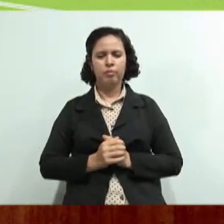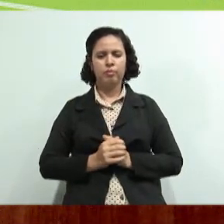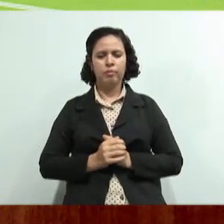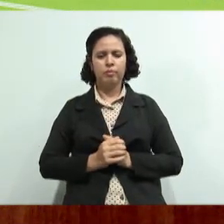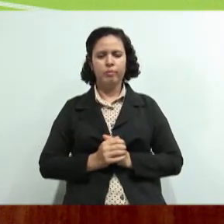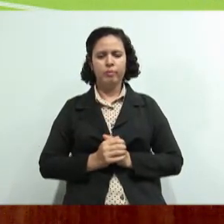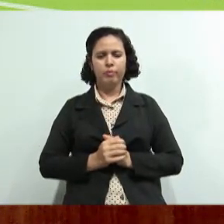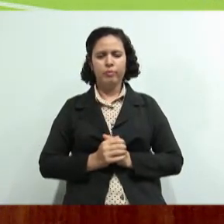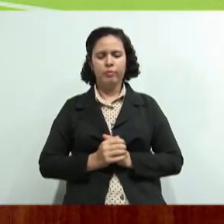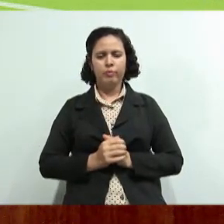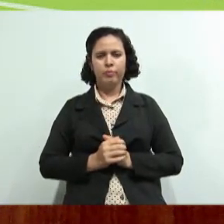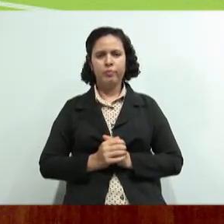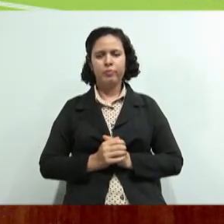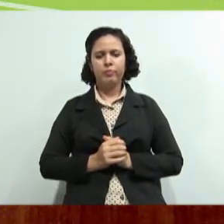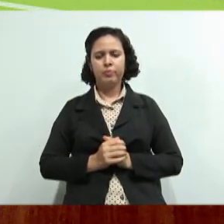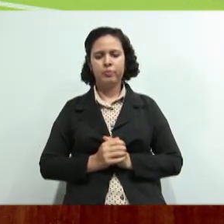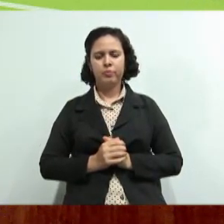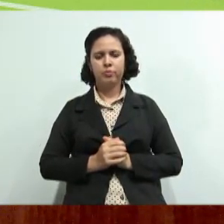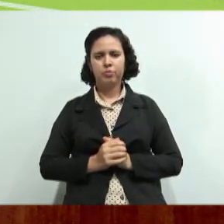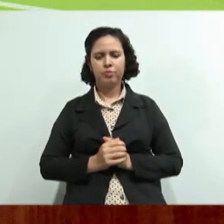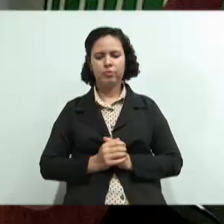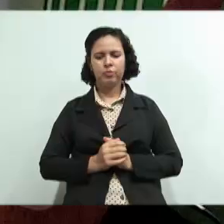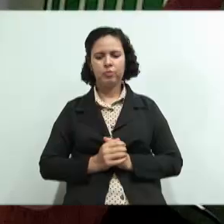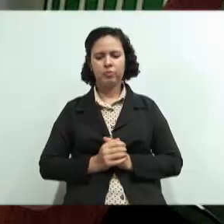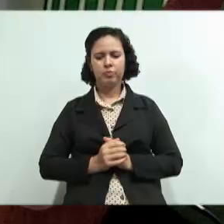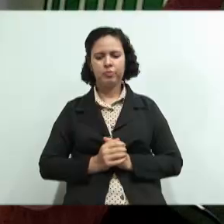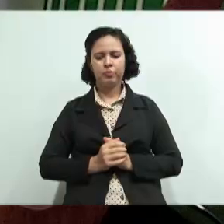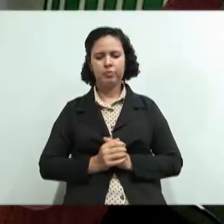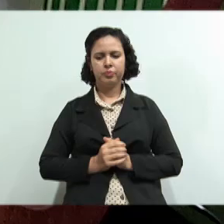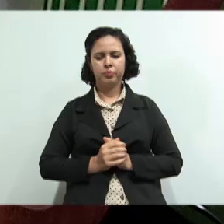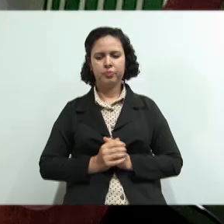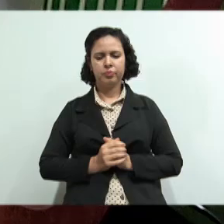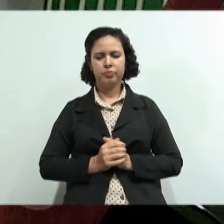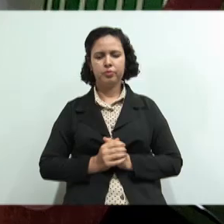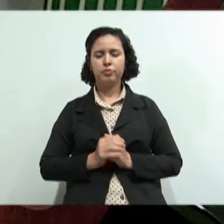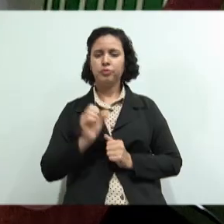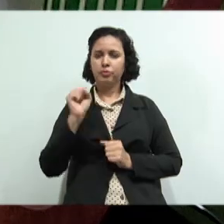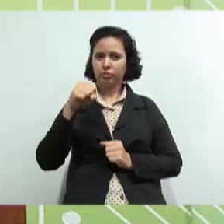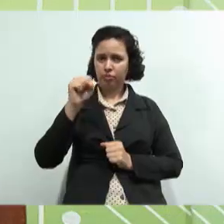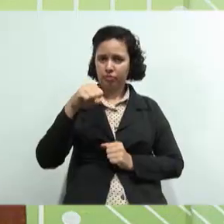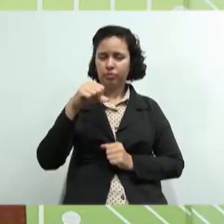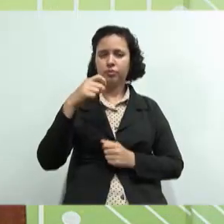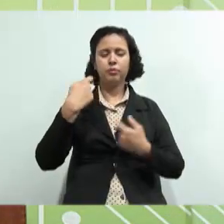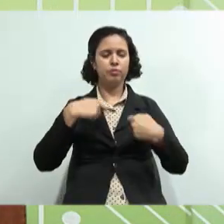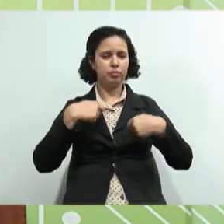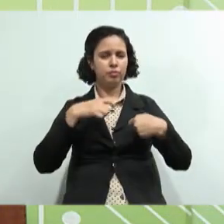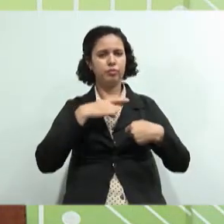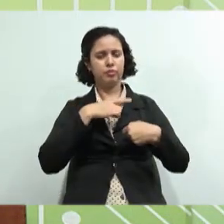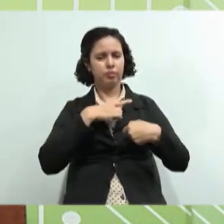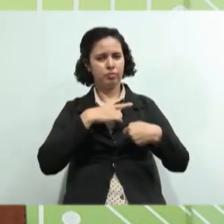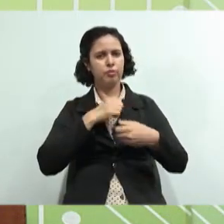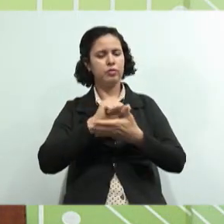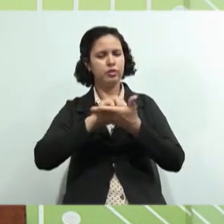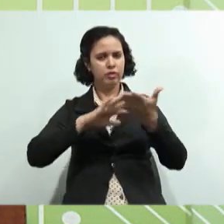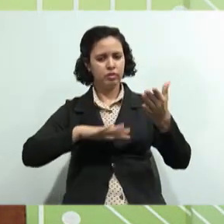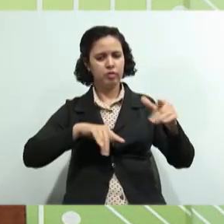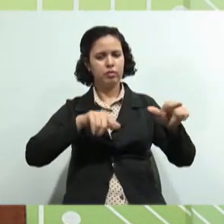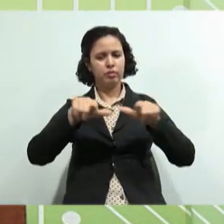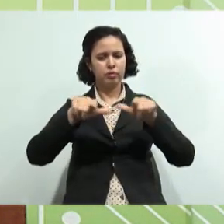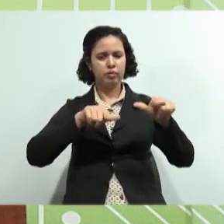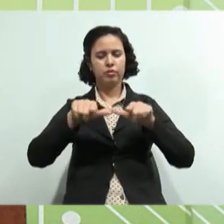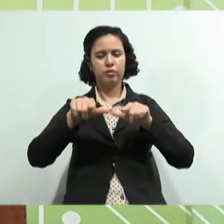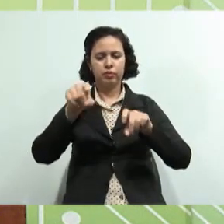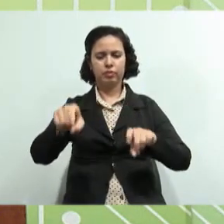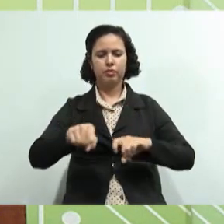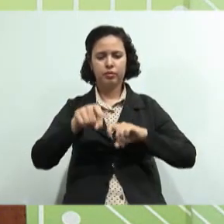Sim, claro, tem a ver, sim. Isso aí, tem que ter atividade agricultura ou agropecuária, né? Esse é um dos requisitos para a